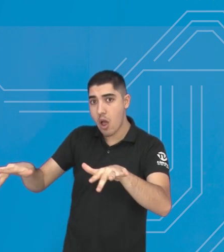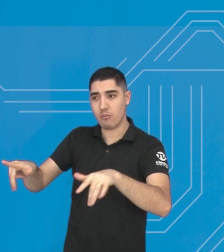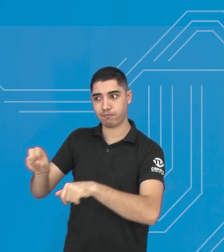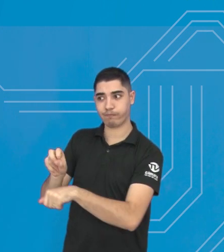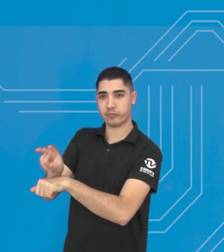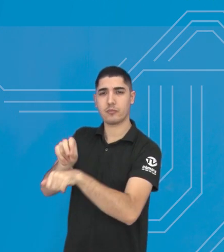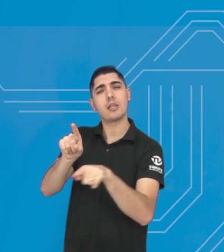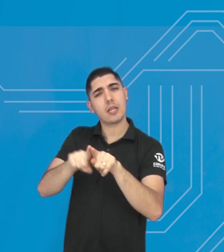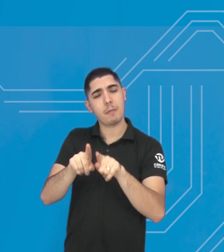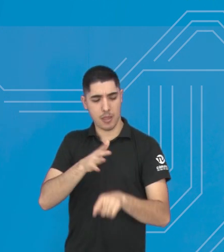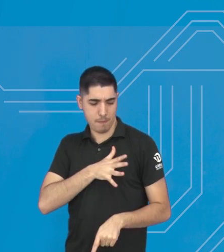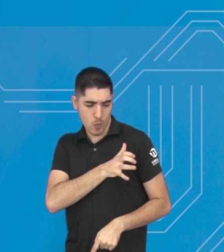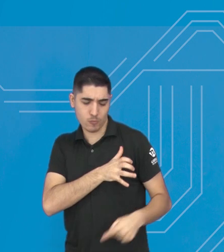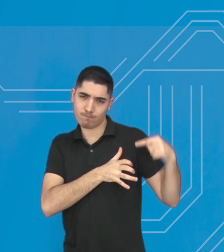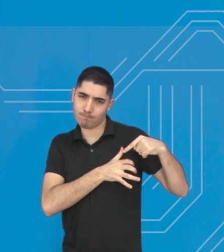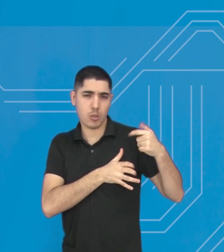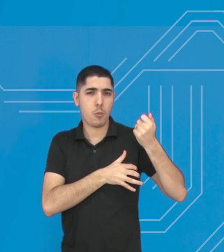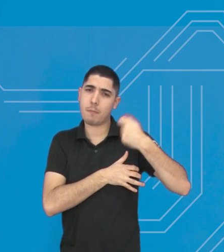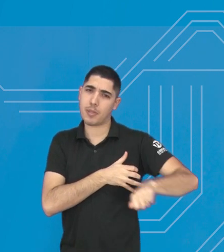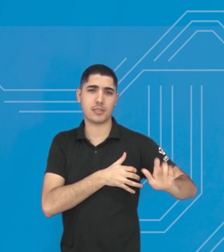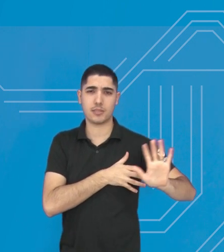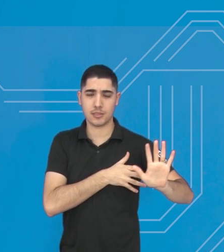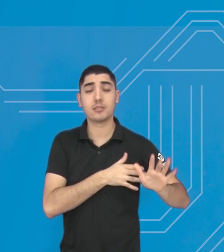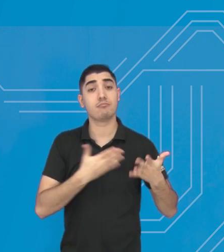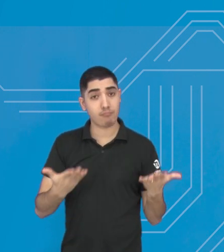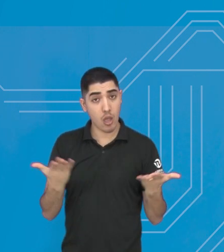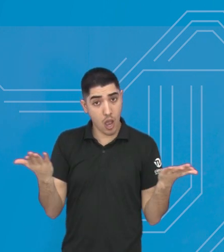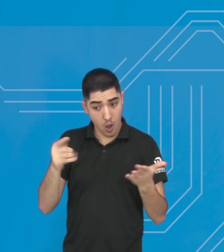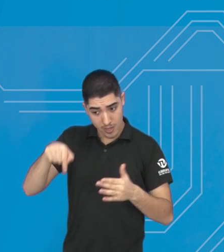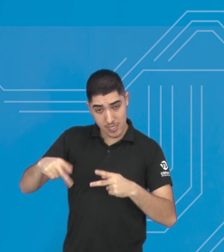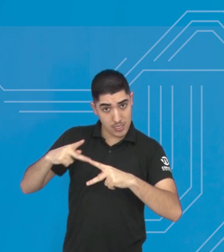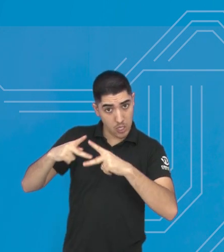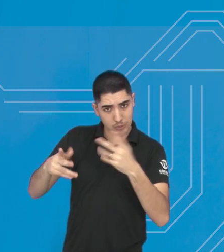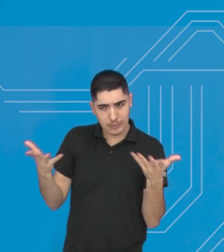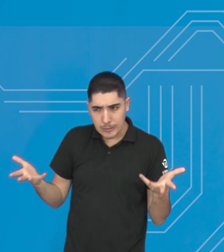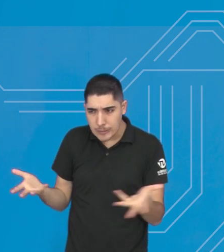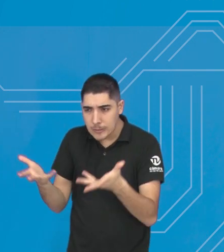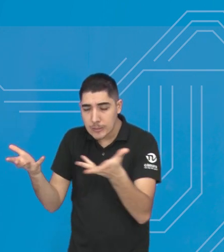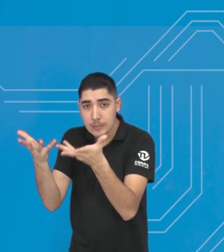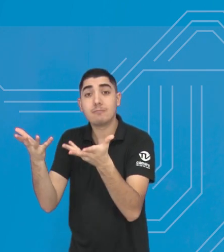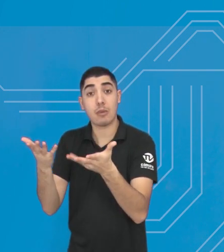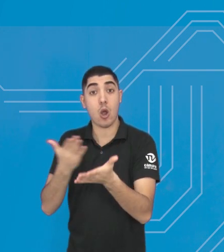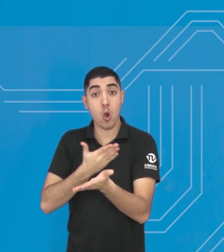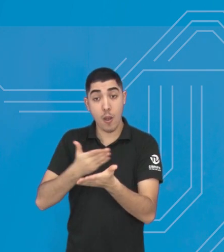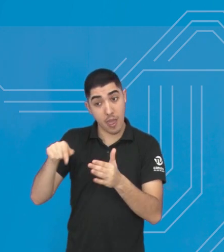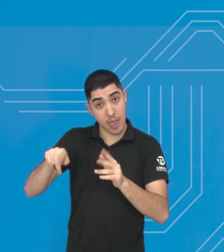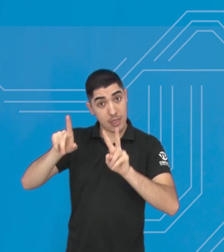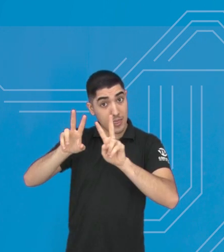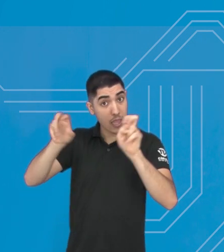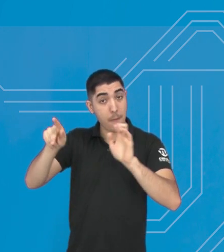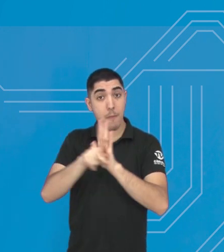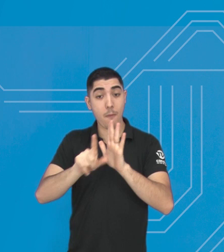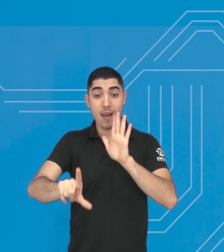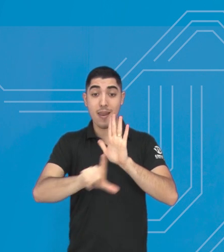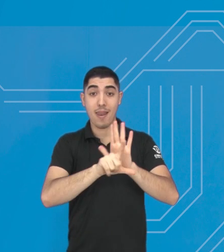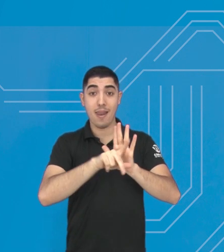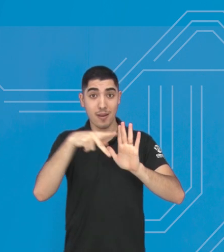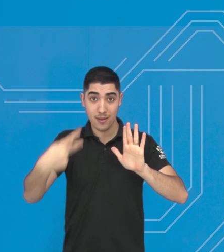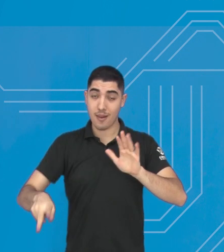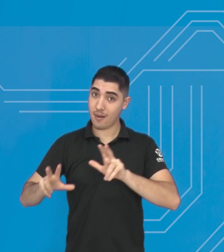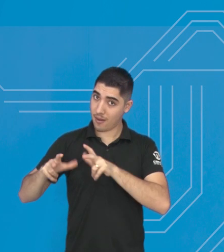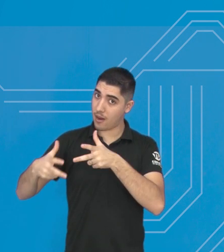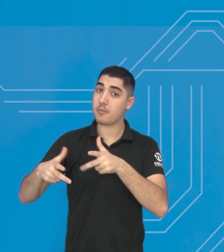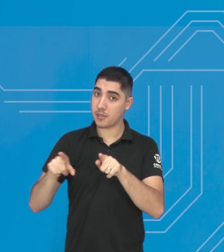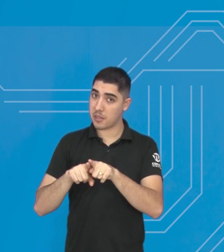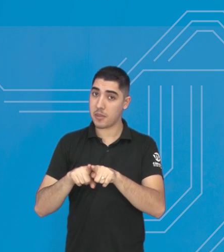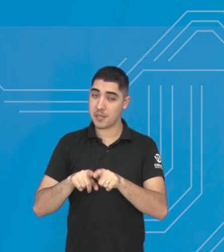vírus e também diminuir o preconceito. Para reforçar as atividades aqui em São José, a campanha é até tema de uma